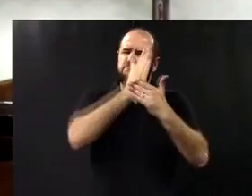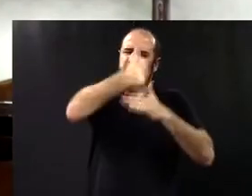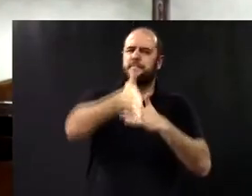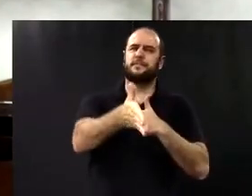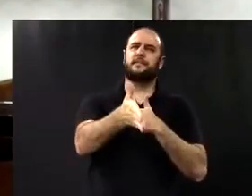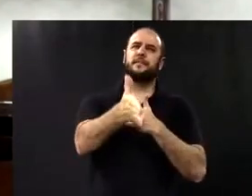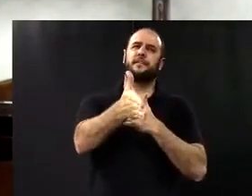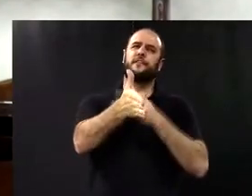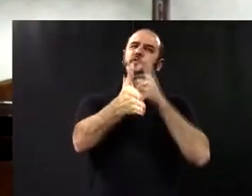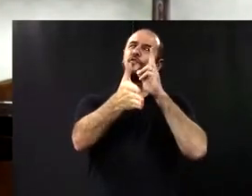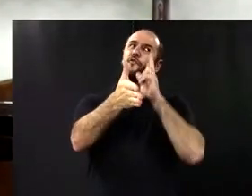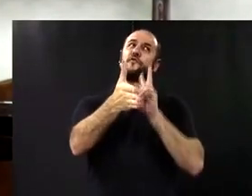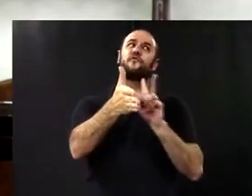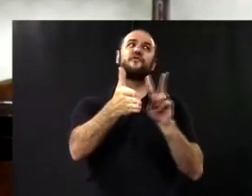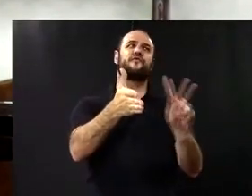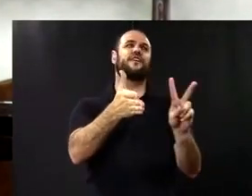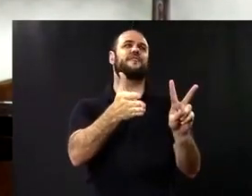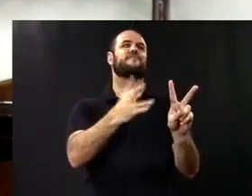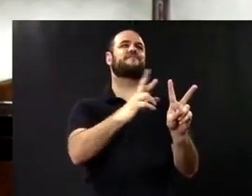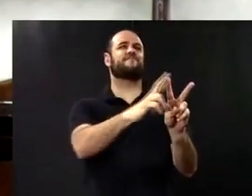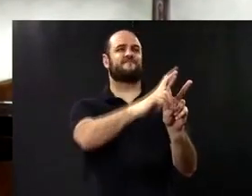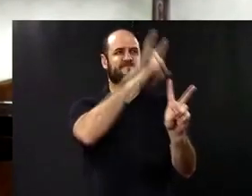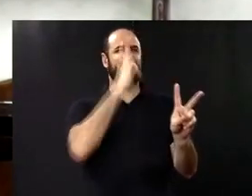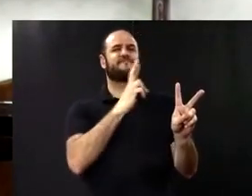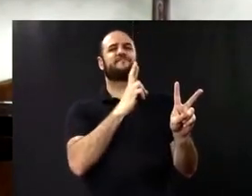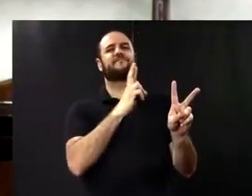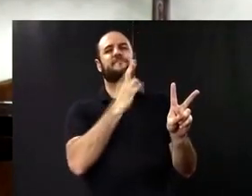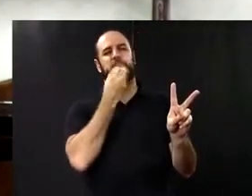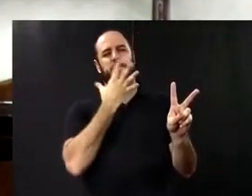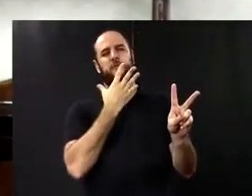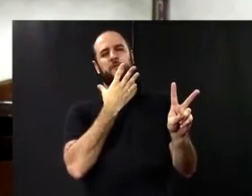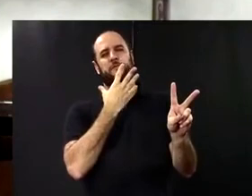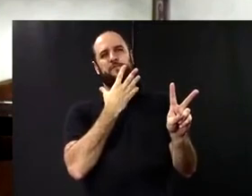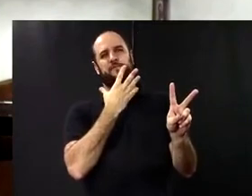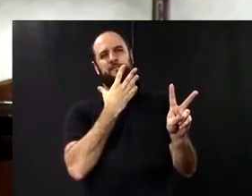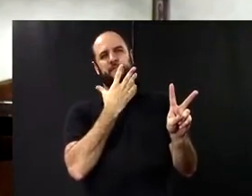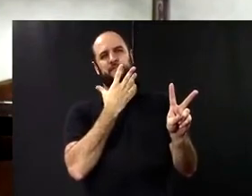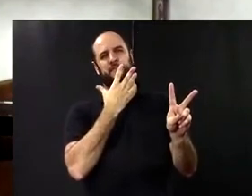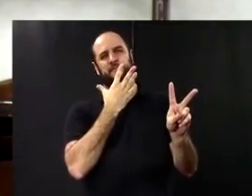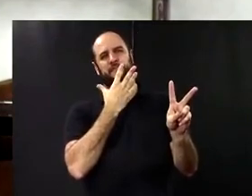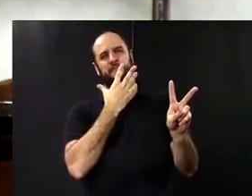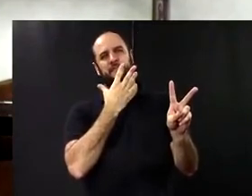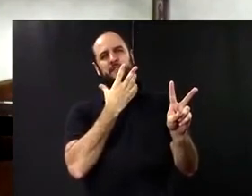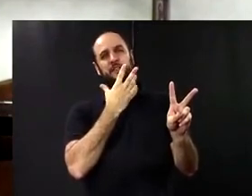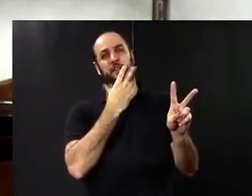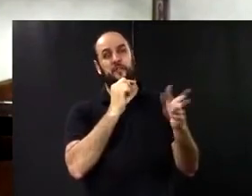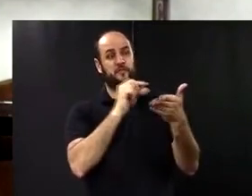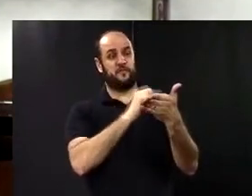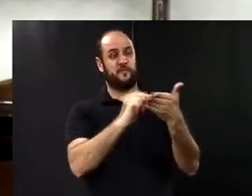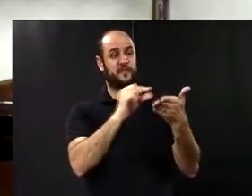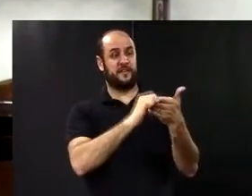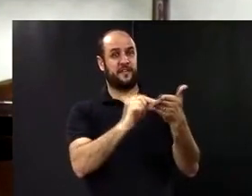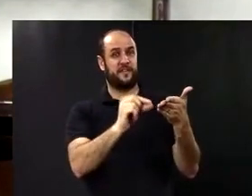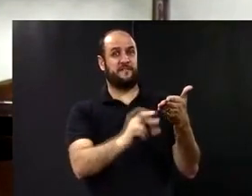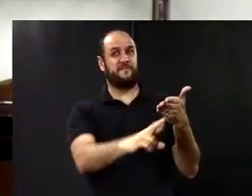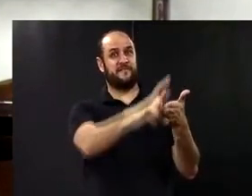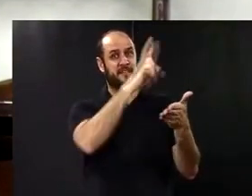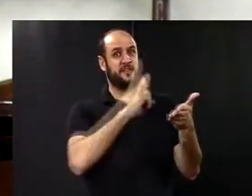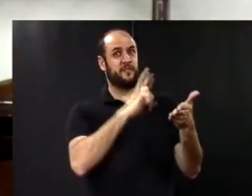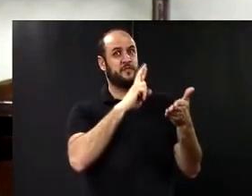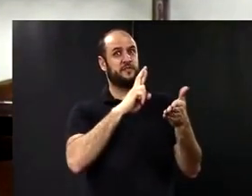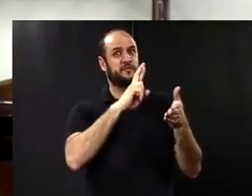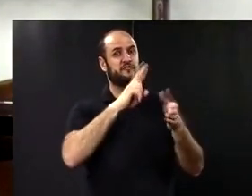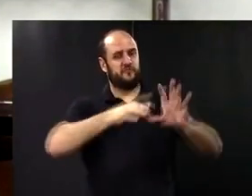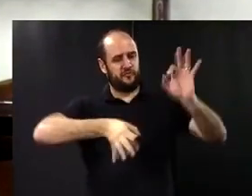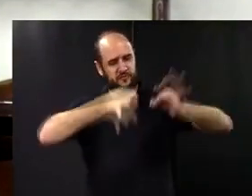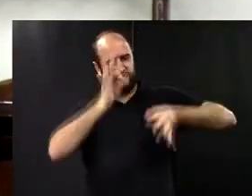de enxergar esse resultado. E o texto vai nos dizer que resultado é esse: uma colheita de justiça e